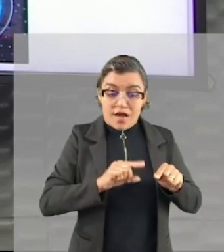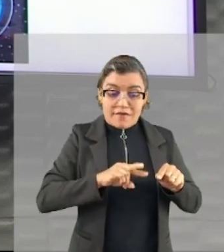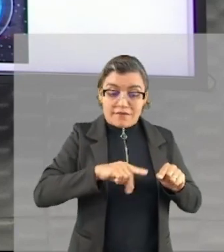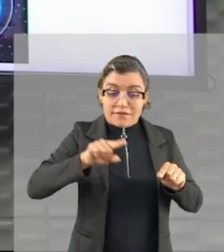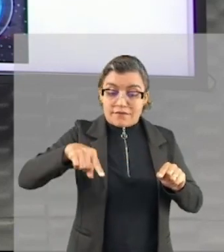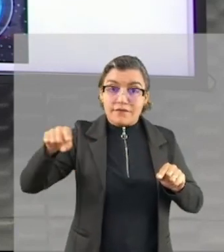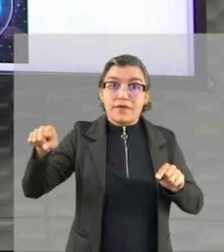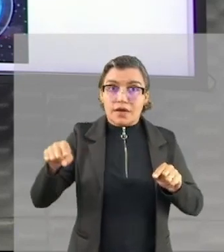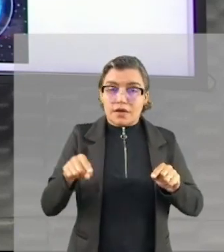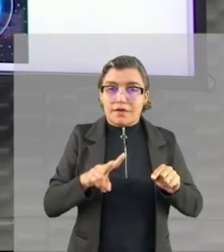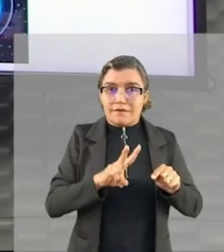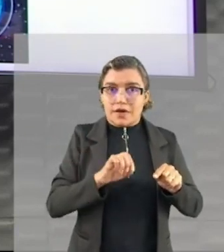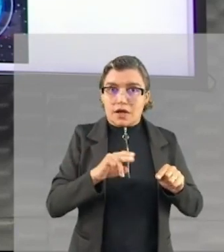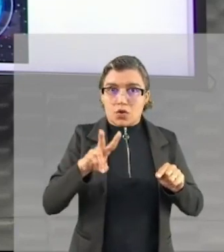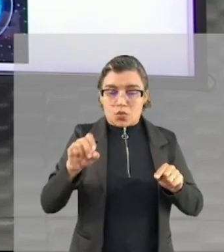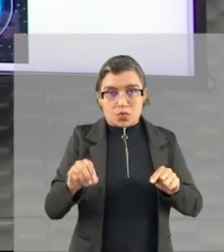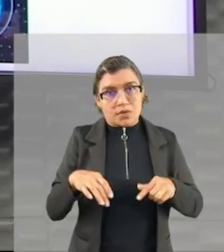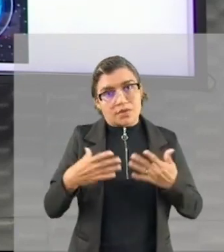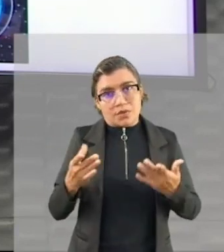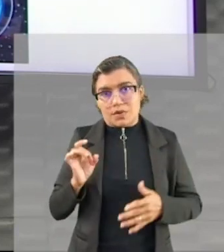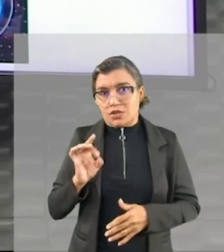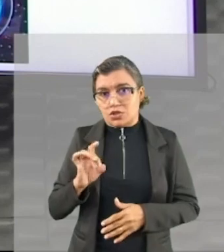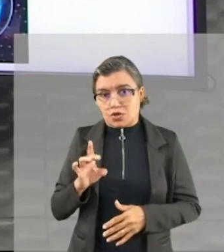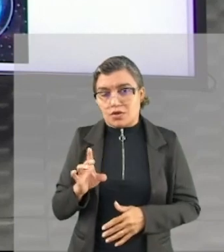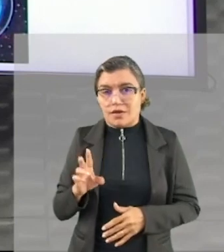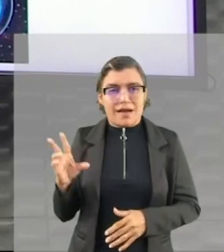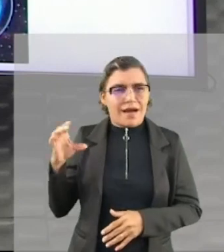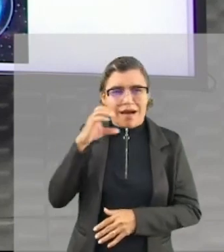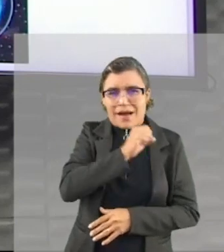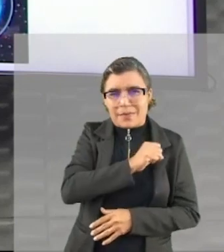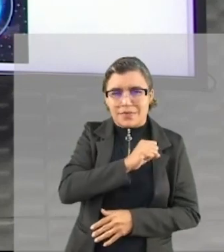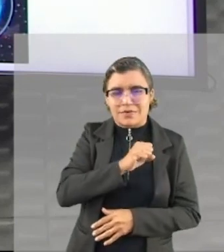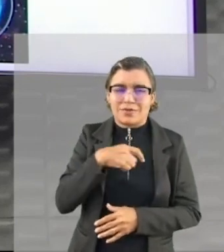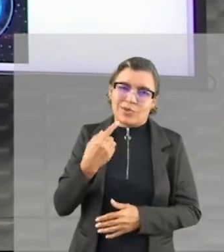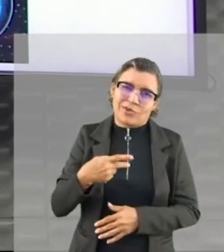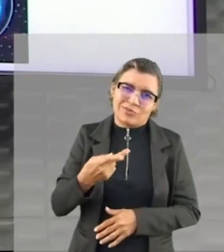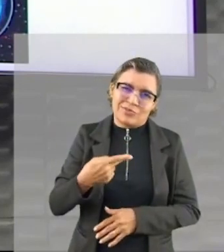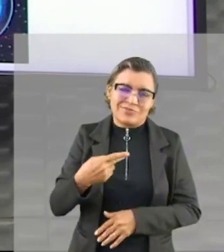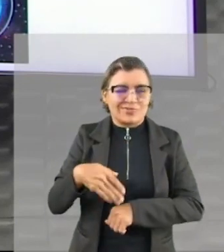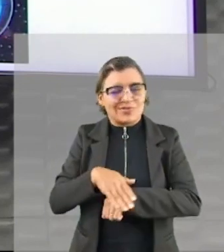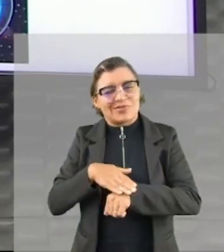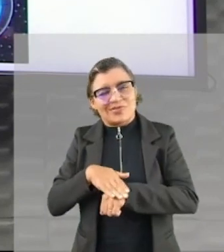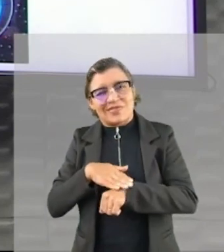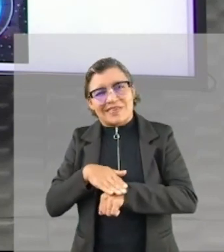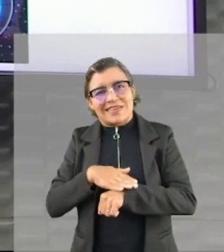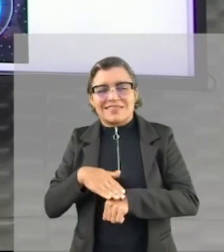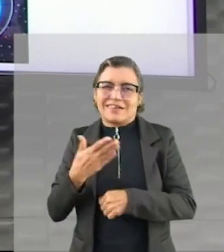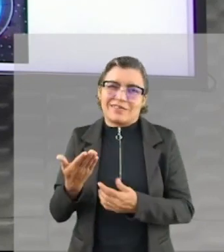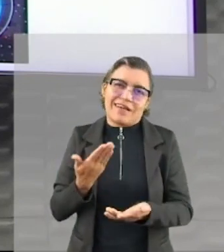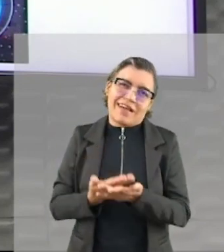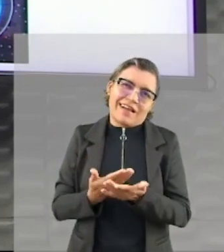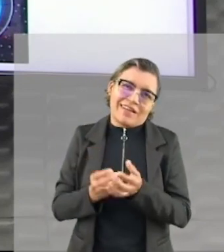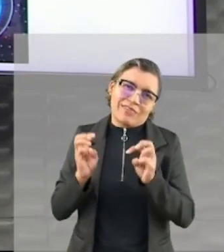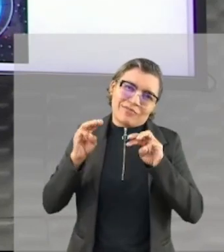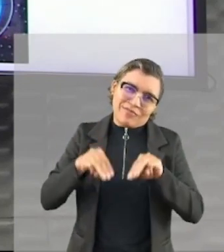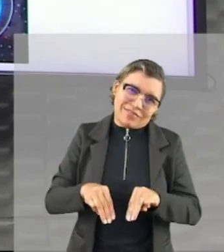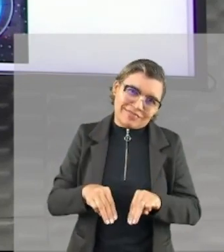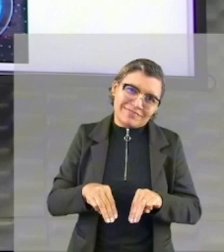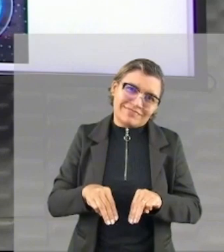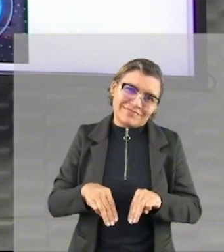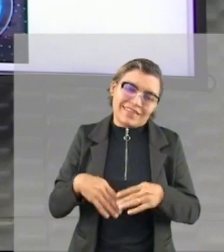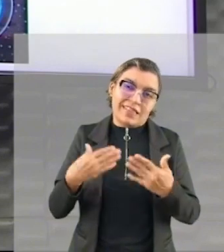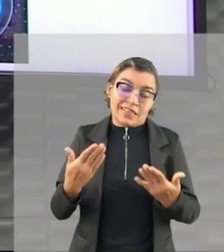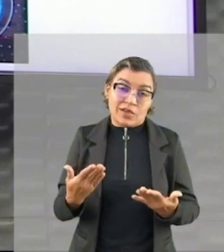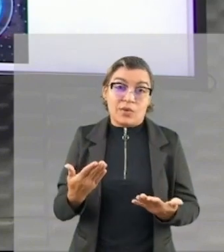ondas eletromagnéticas. É isso, gente. Vê como é rápido? A gente vai conversando aqui, rapidinho acaba a nossa aula e a gente sai